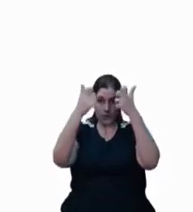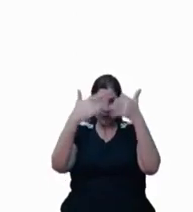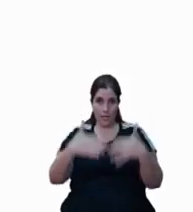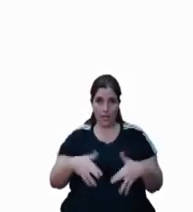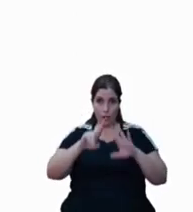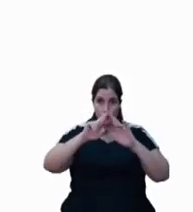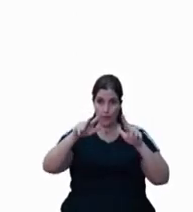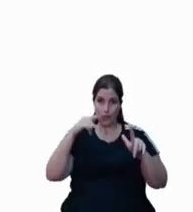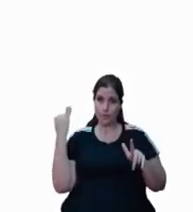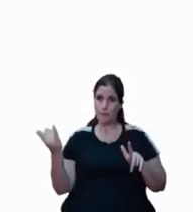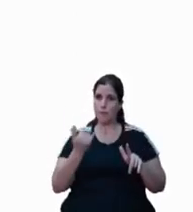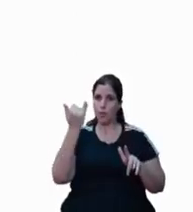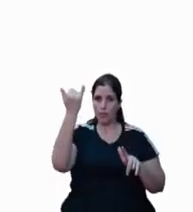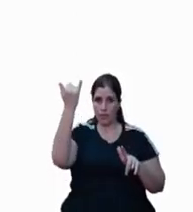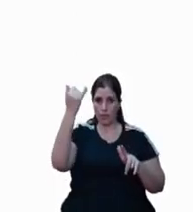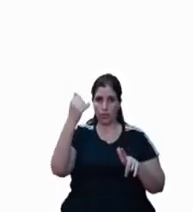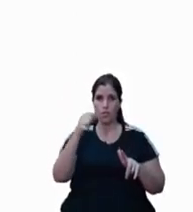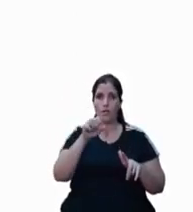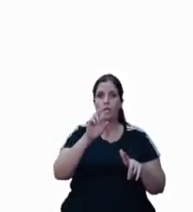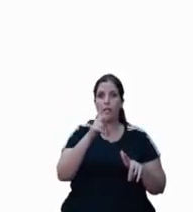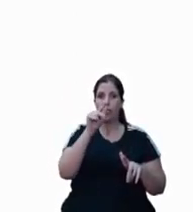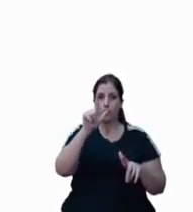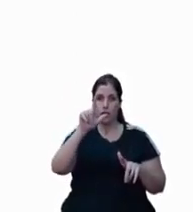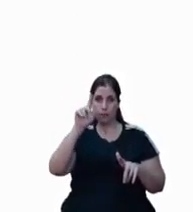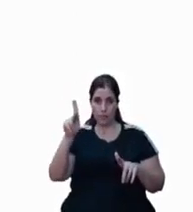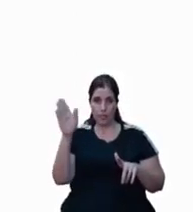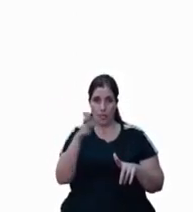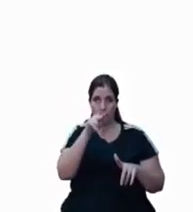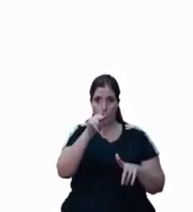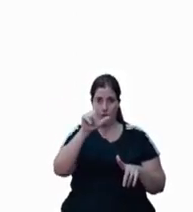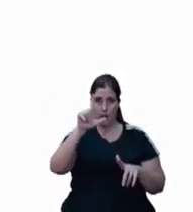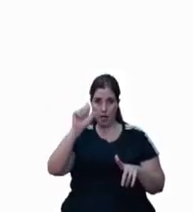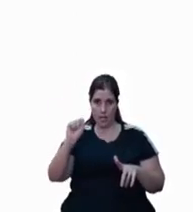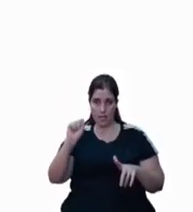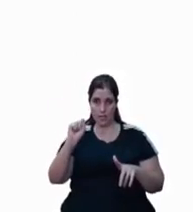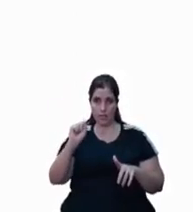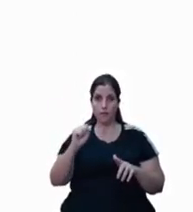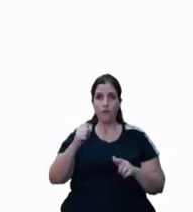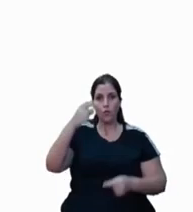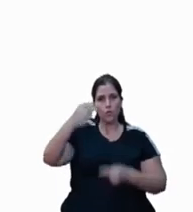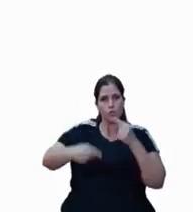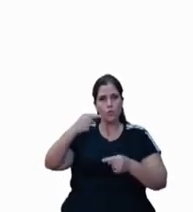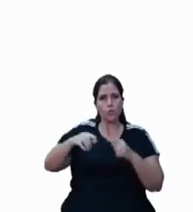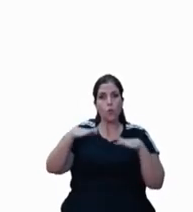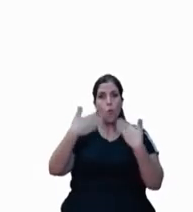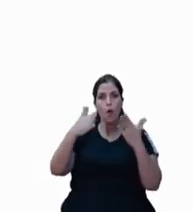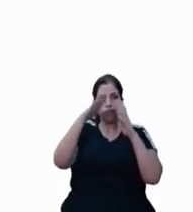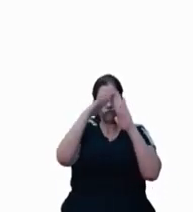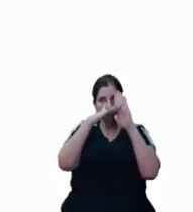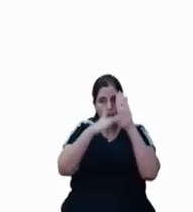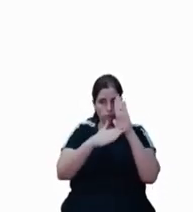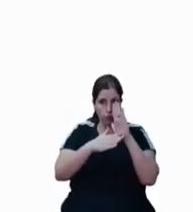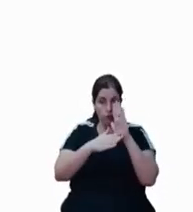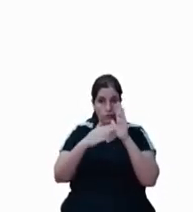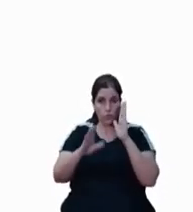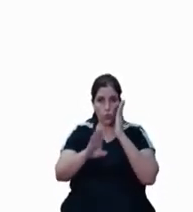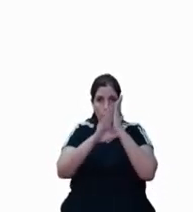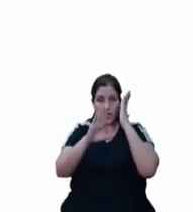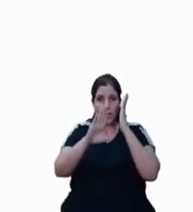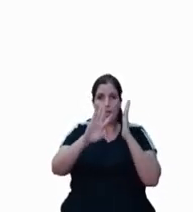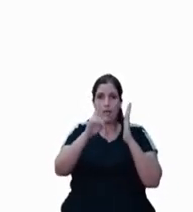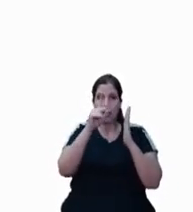diferenças importantes entre HSP e PLS e, finalmente, discutirei os critérios diagnósticos para HSP